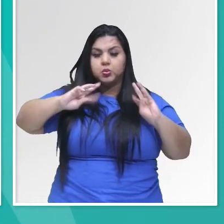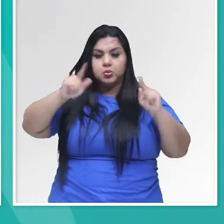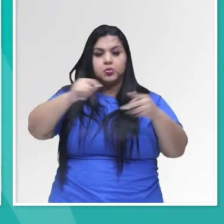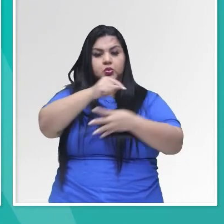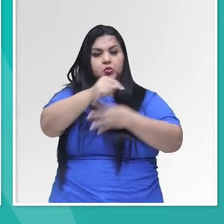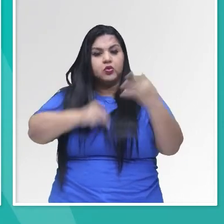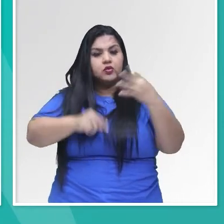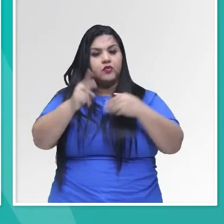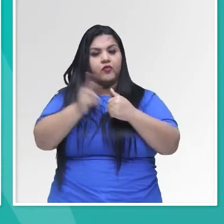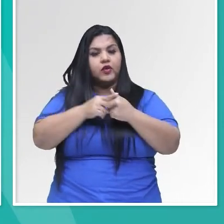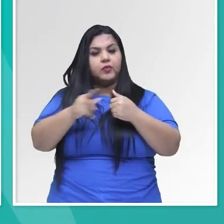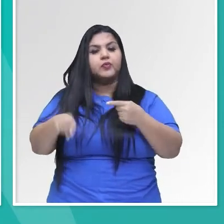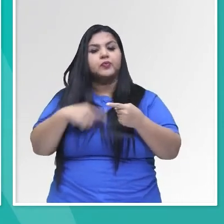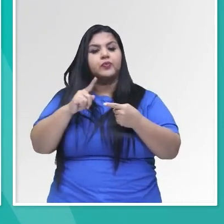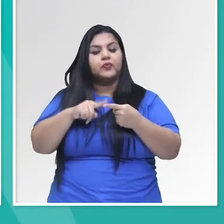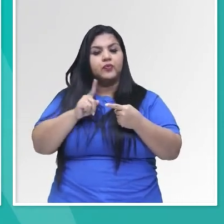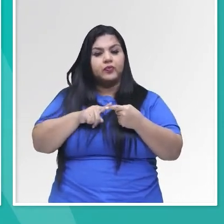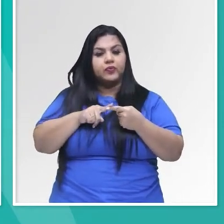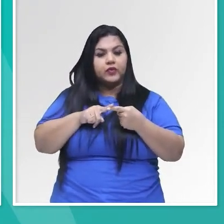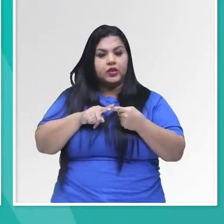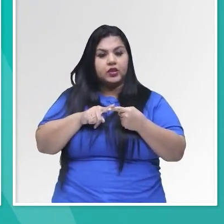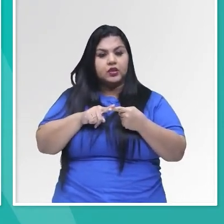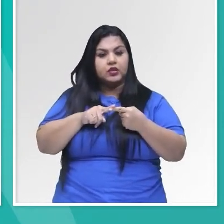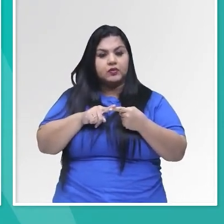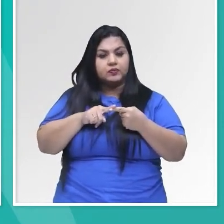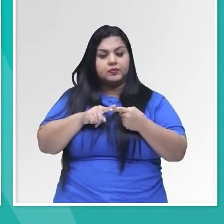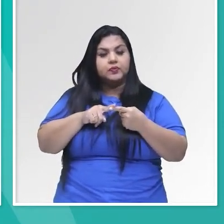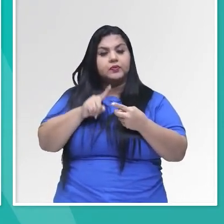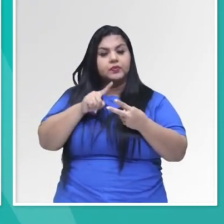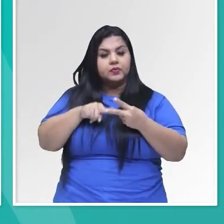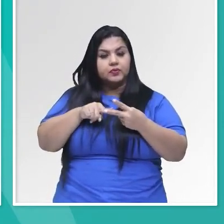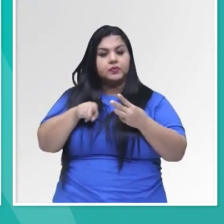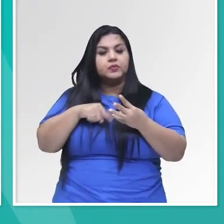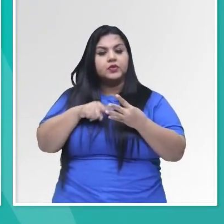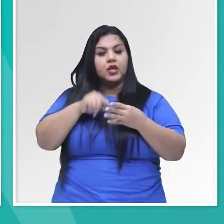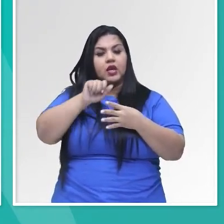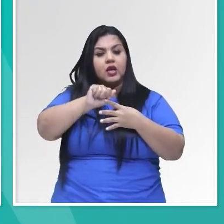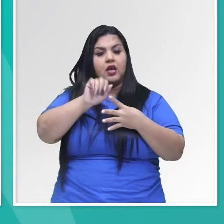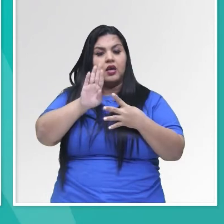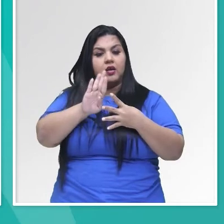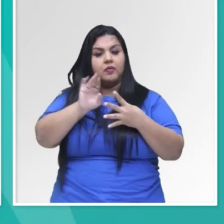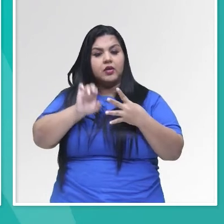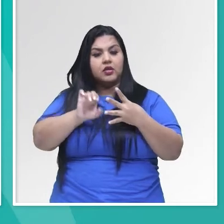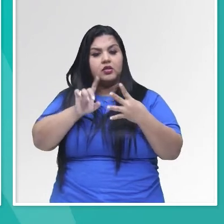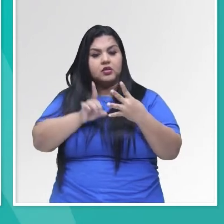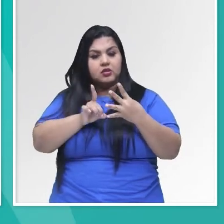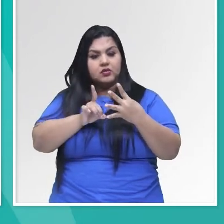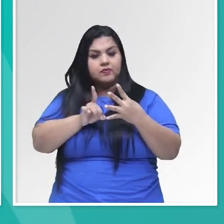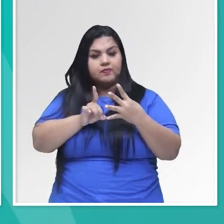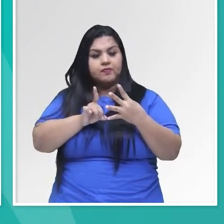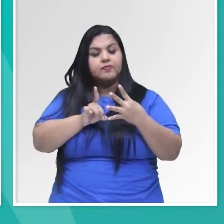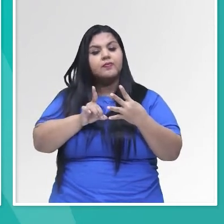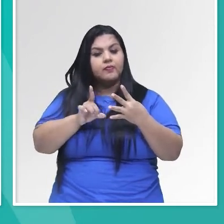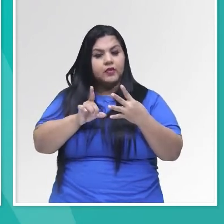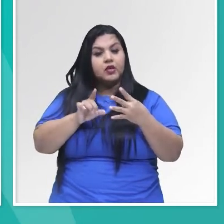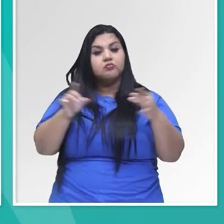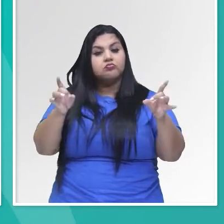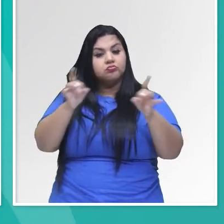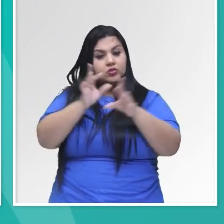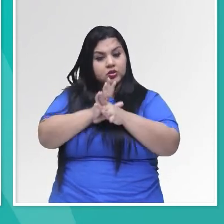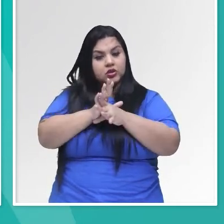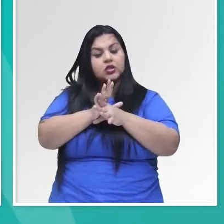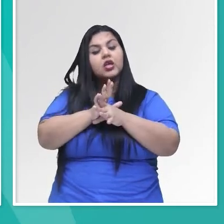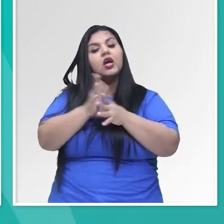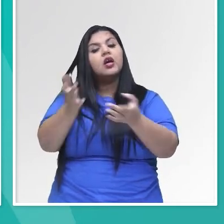aí. Olha só, A, B, C, D. Já coloquei as preposições aí, de, com, em. Pronto. Agora eu